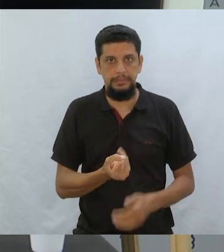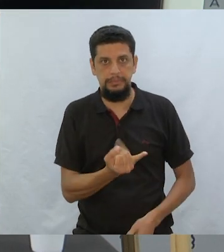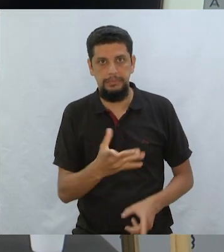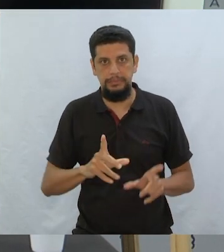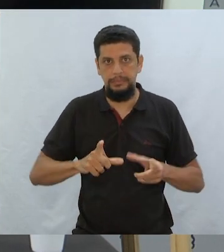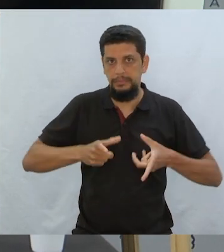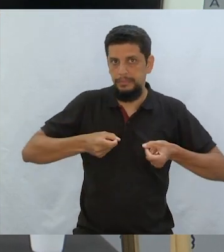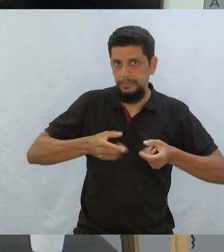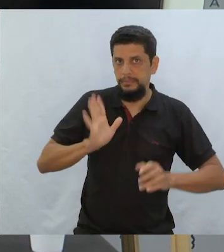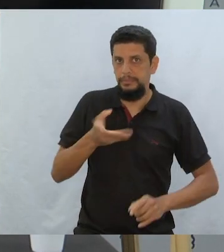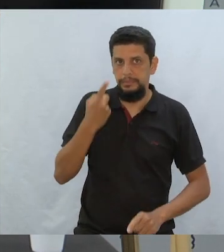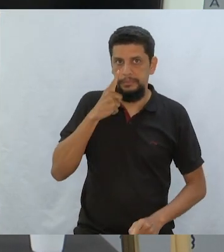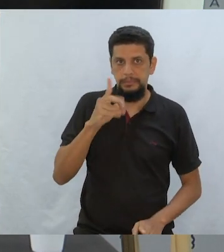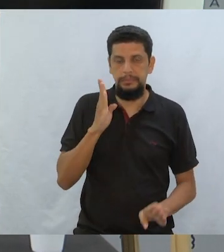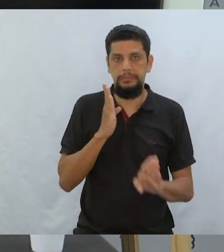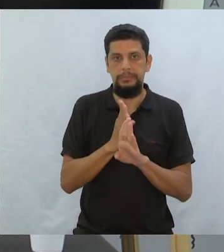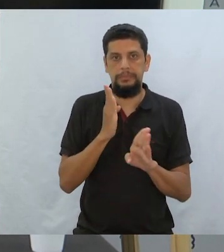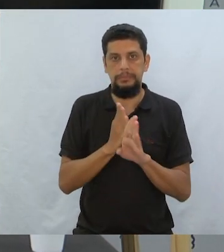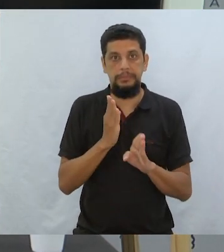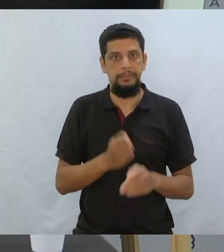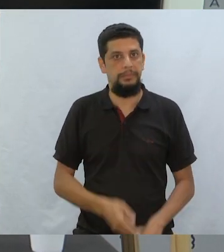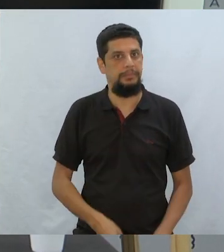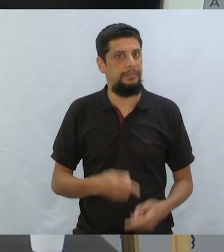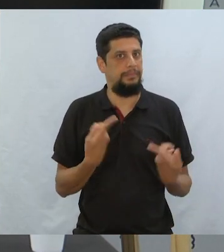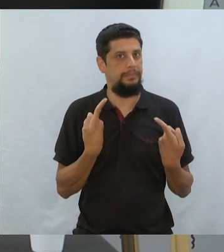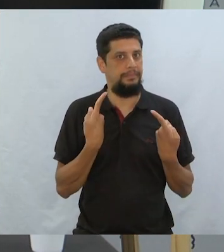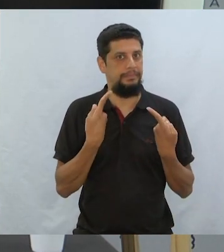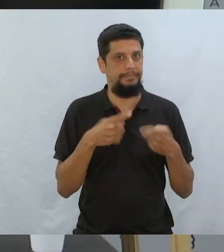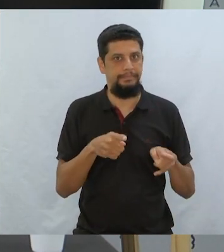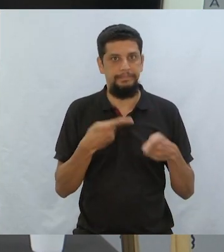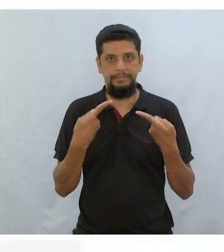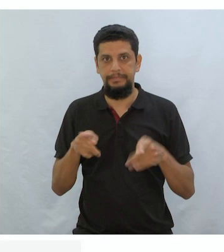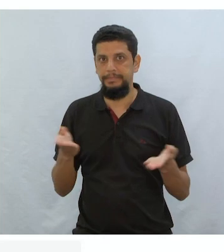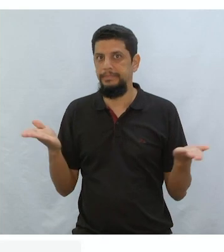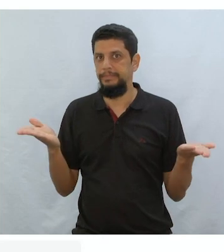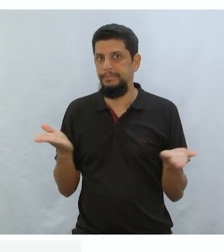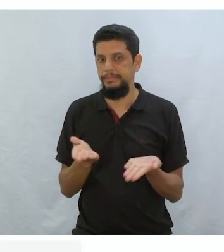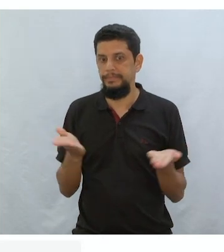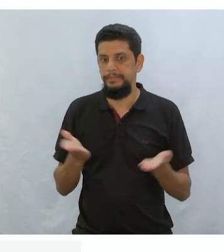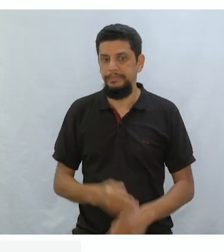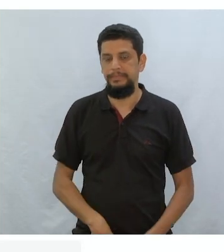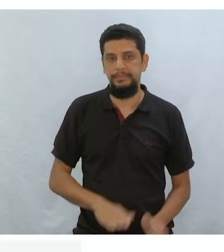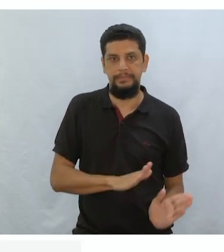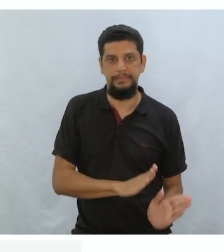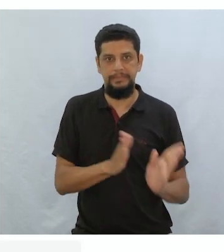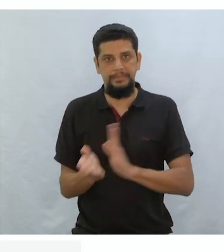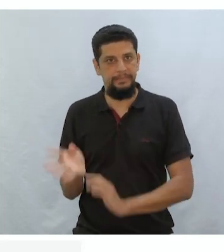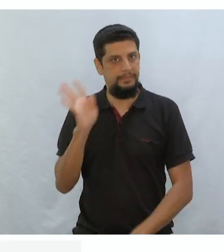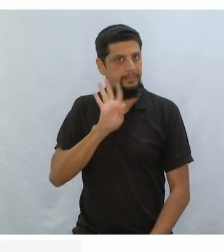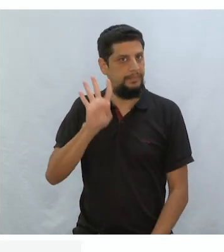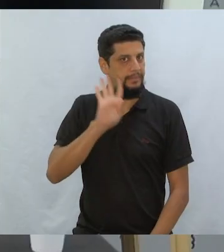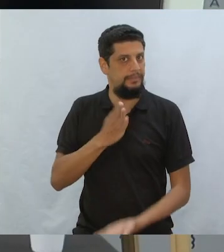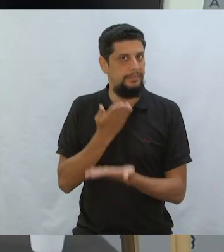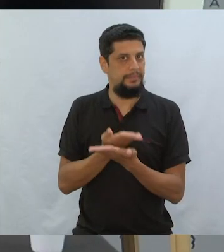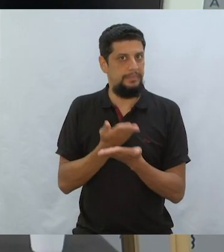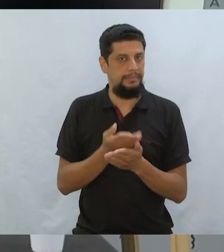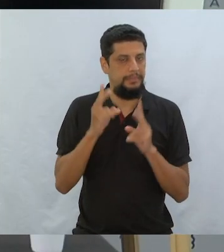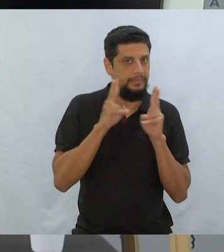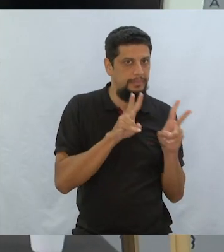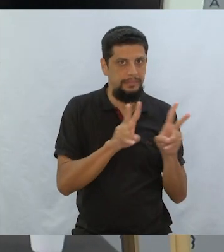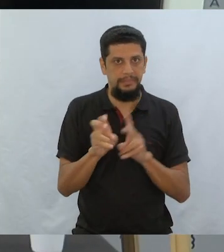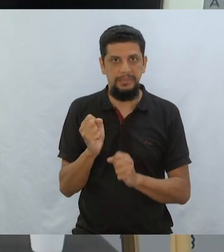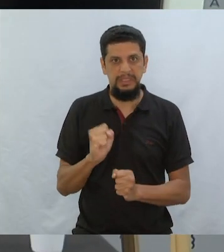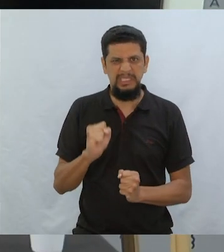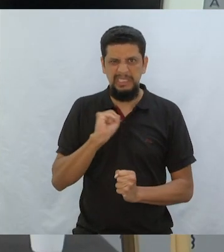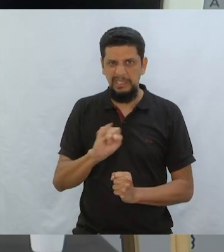gramas, né? Já descobrimos, vamos para os nossos desafios. Aquela parte bem bacana da nossa aula para a